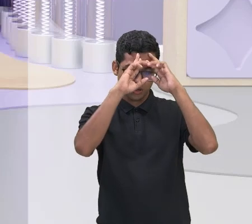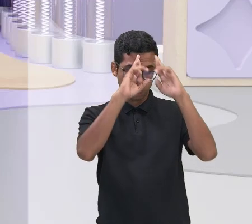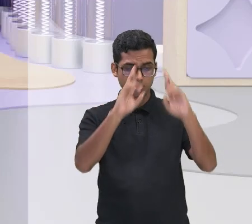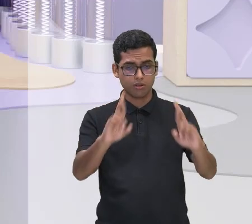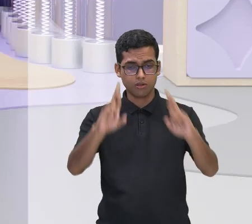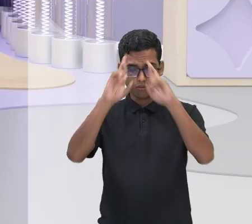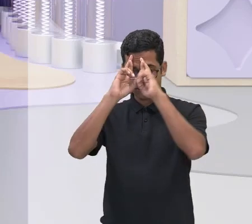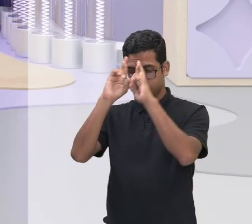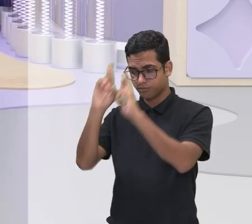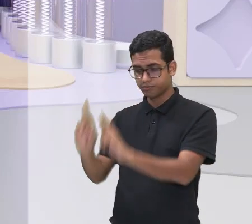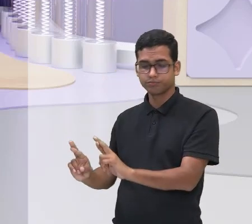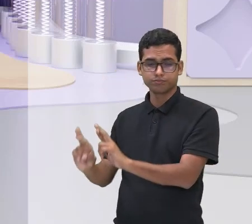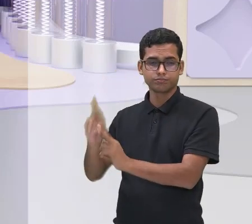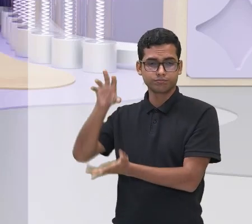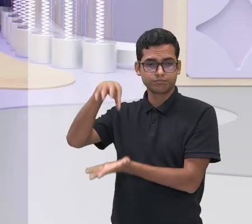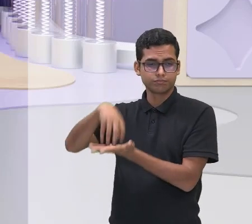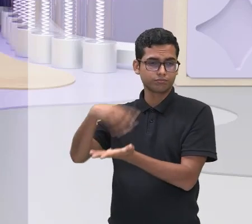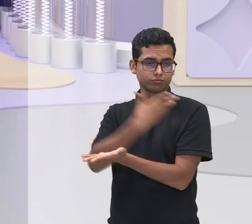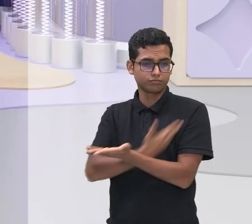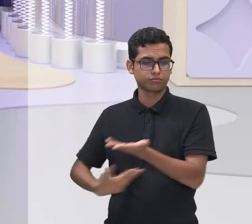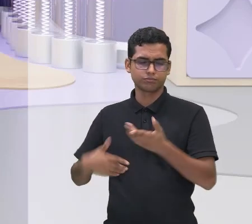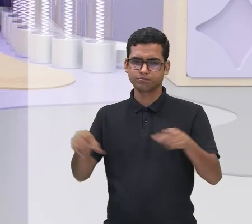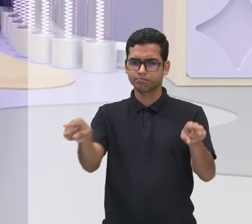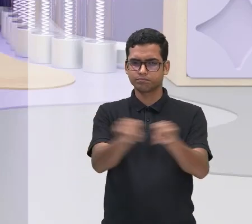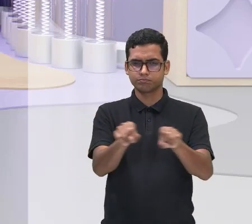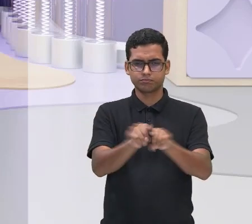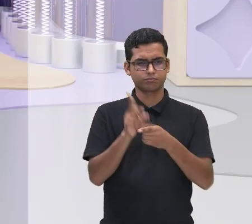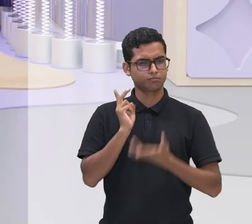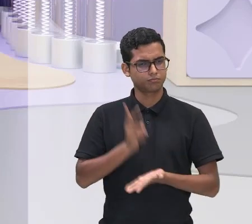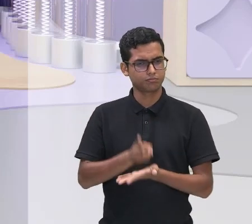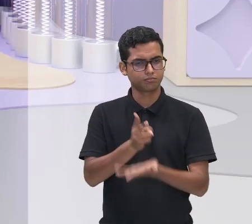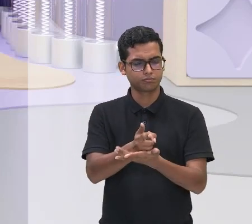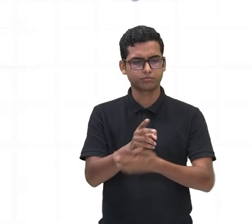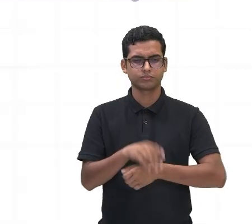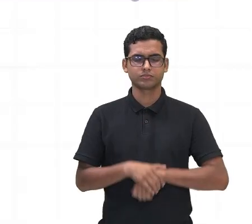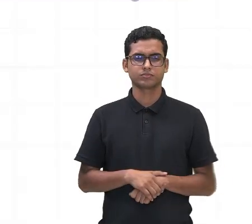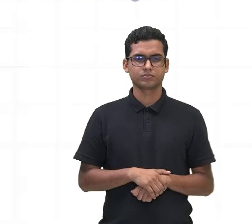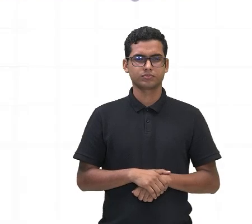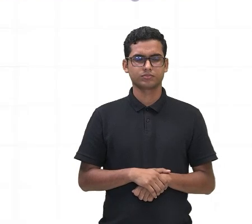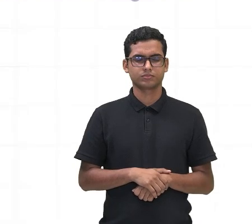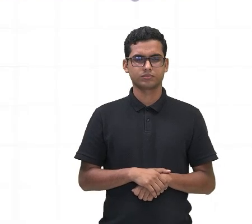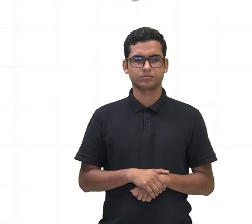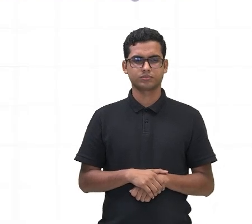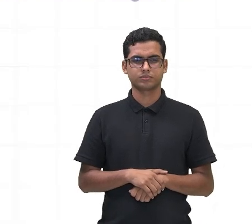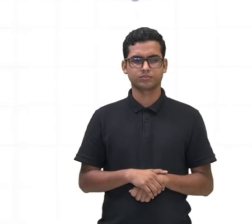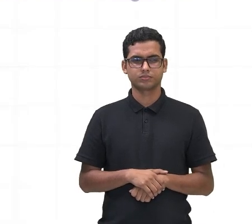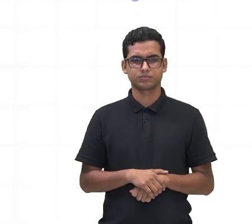a instituição religiosa. Vamos seguir adiante.